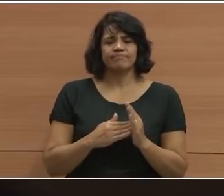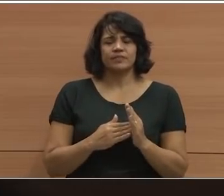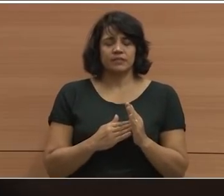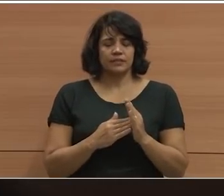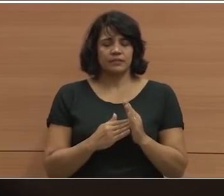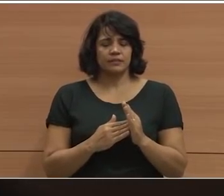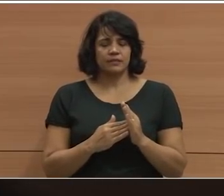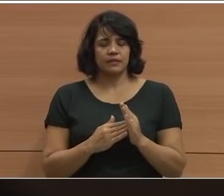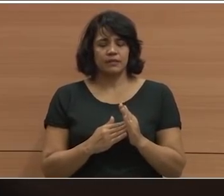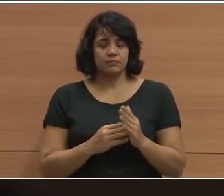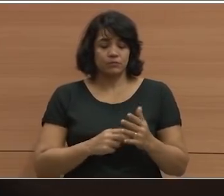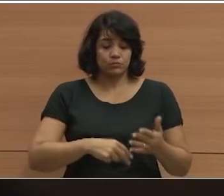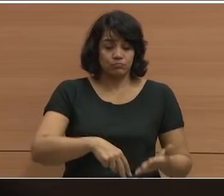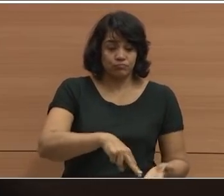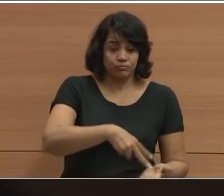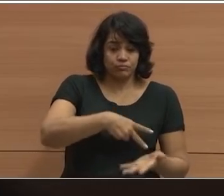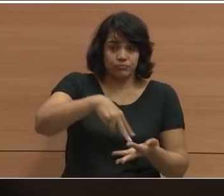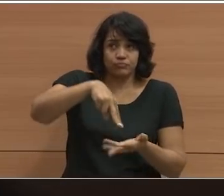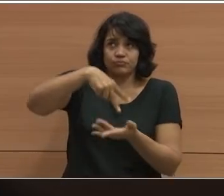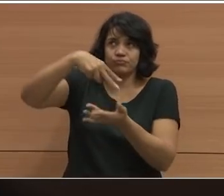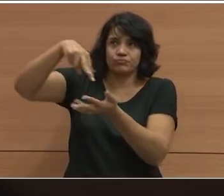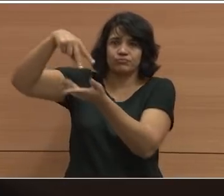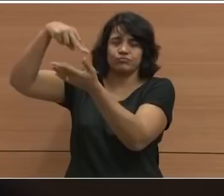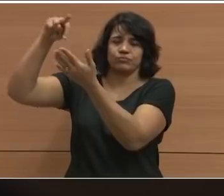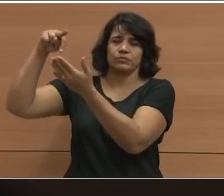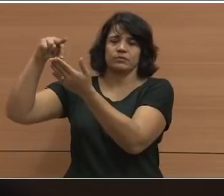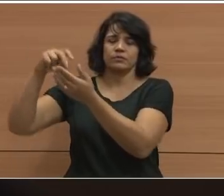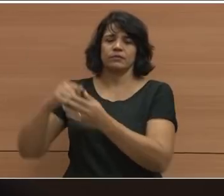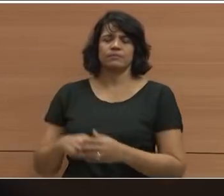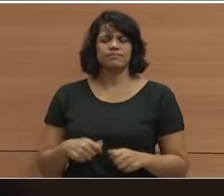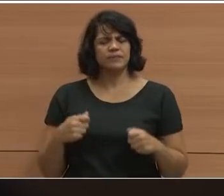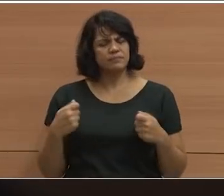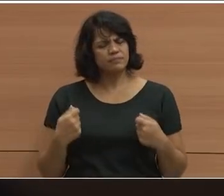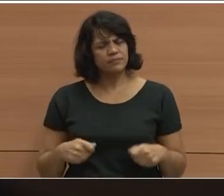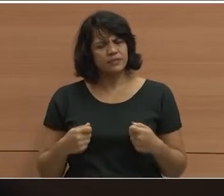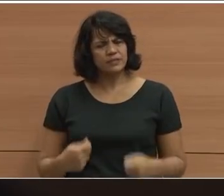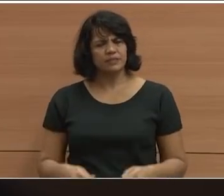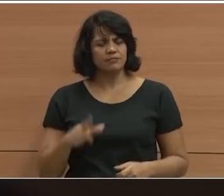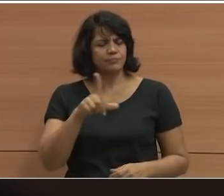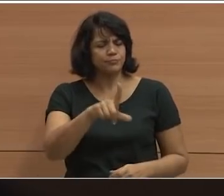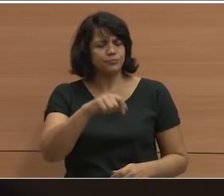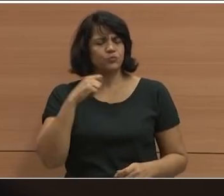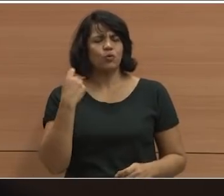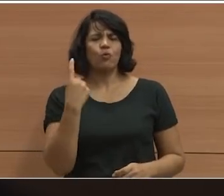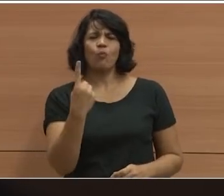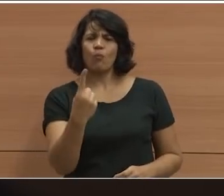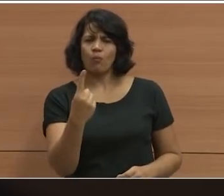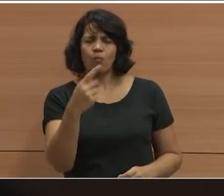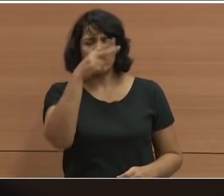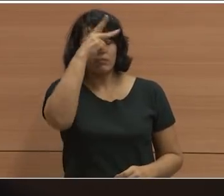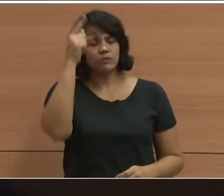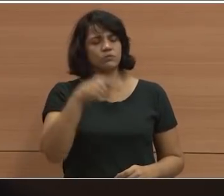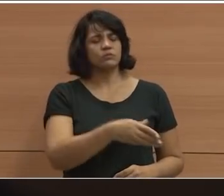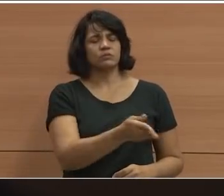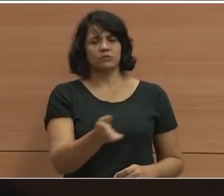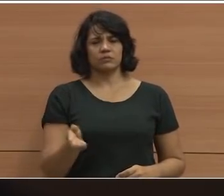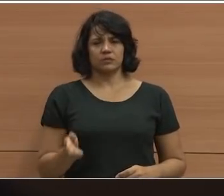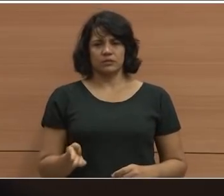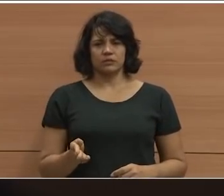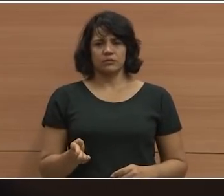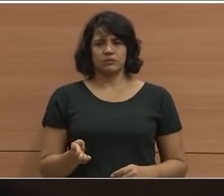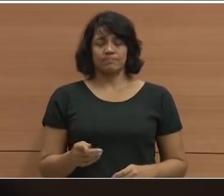foi levado às alturas, um destes se torne testemunha conosco da